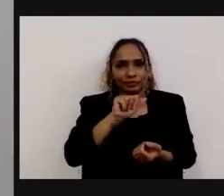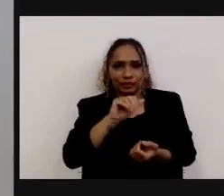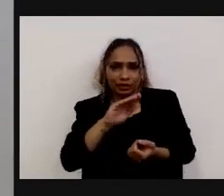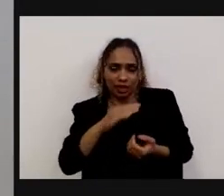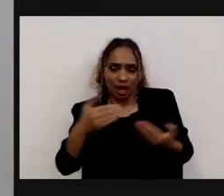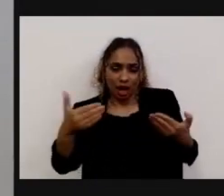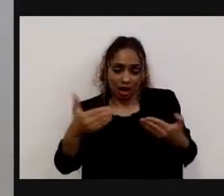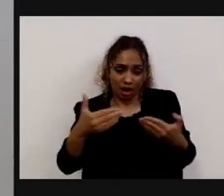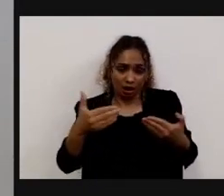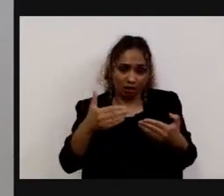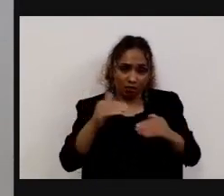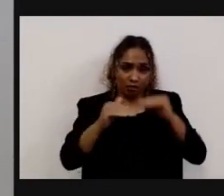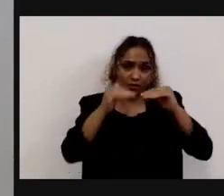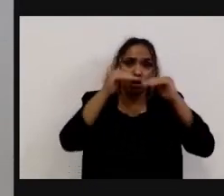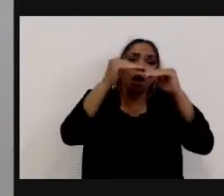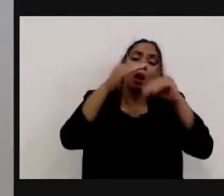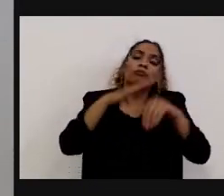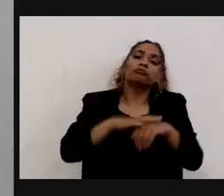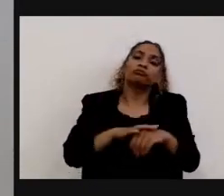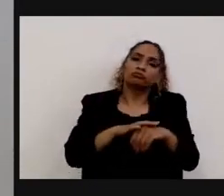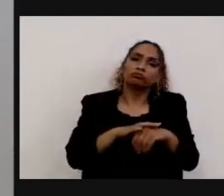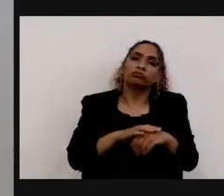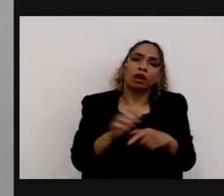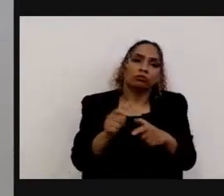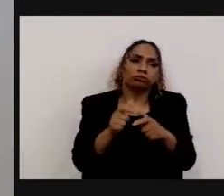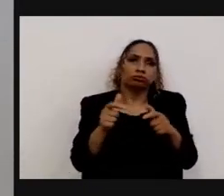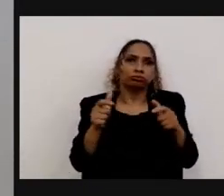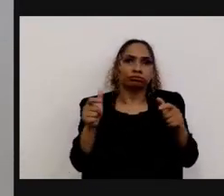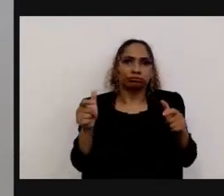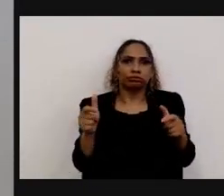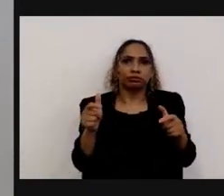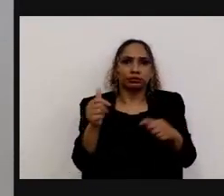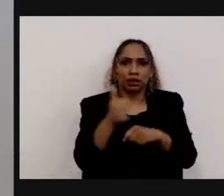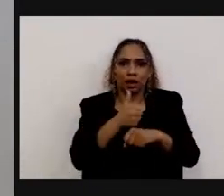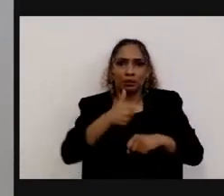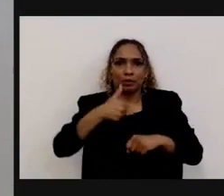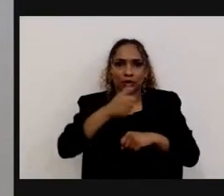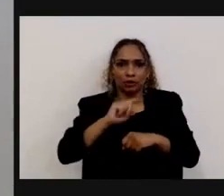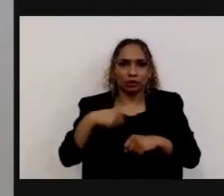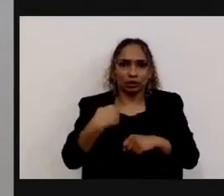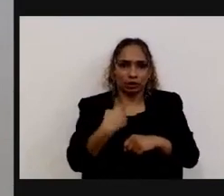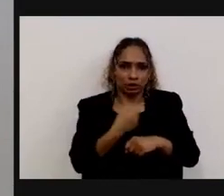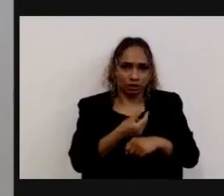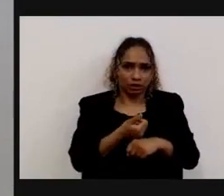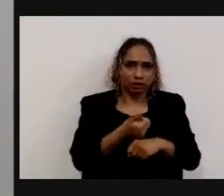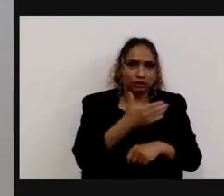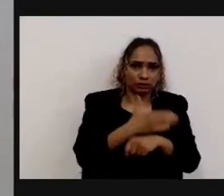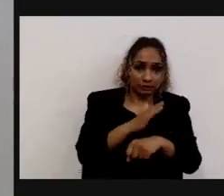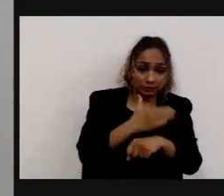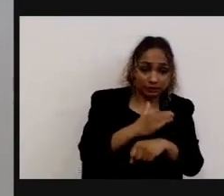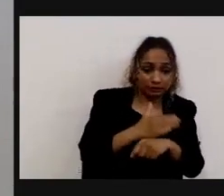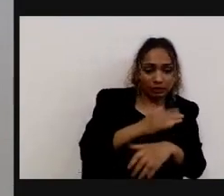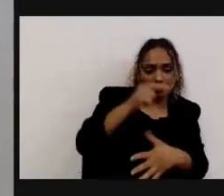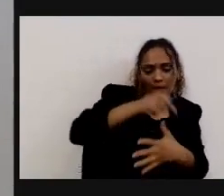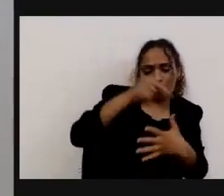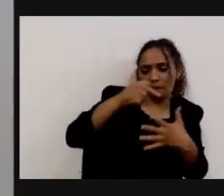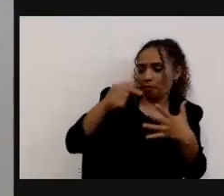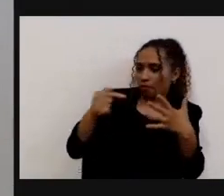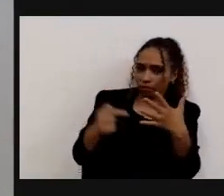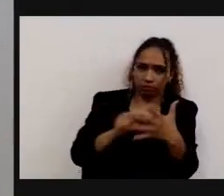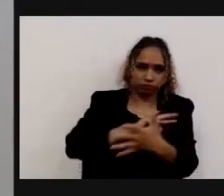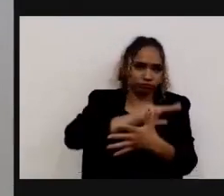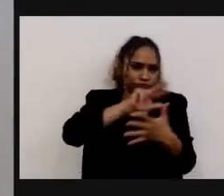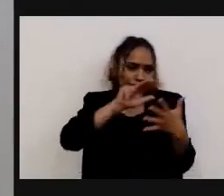a gente aumentou muito muito a melhoria do nosso das nossas práticas porque são diversas agora